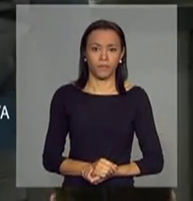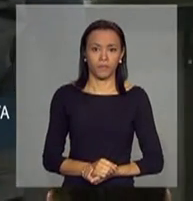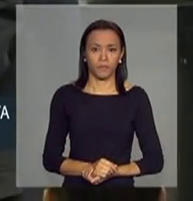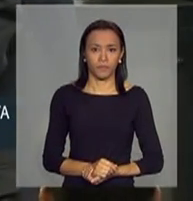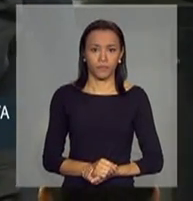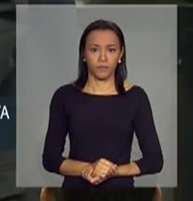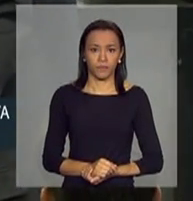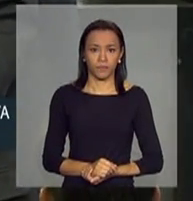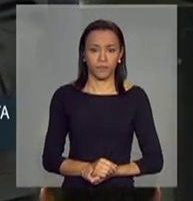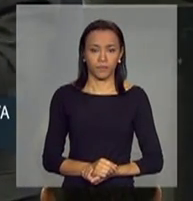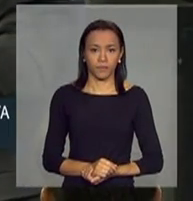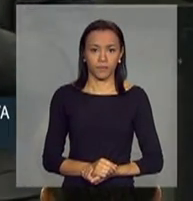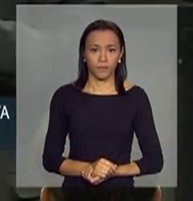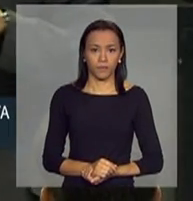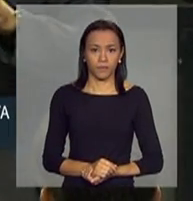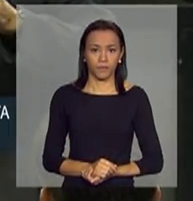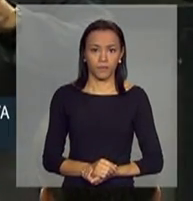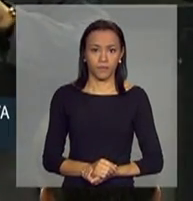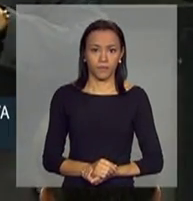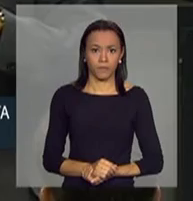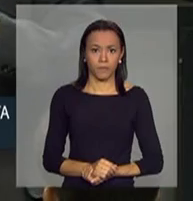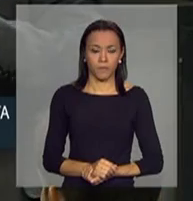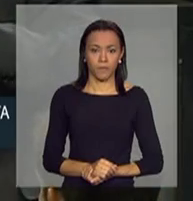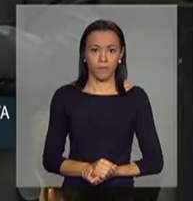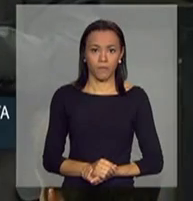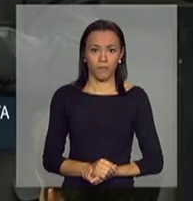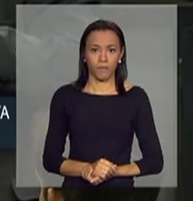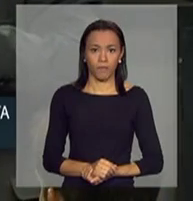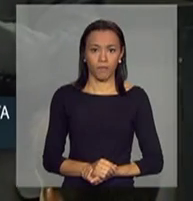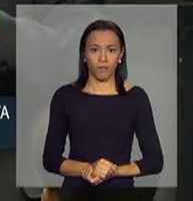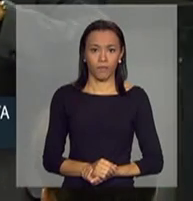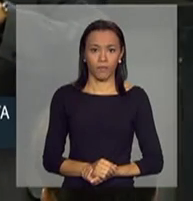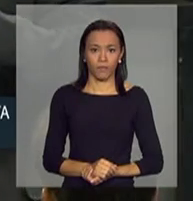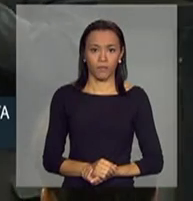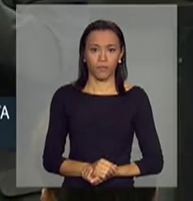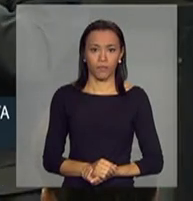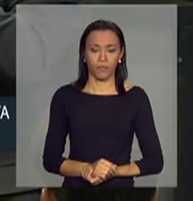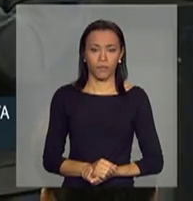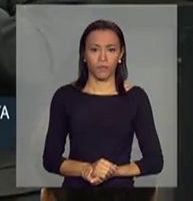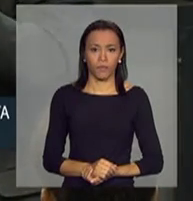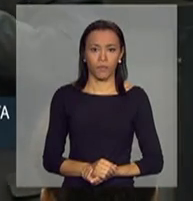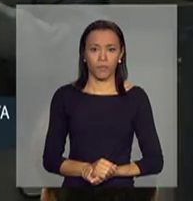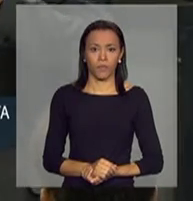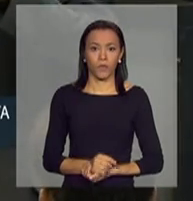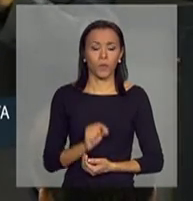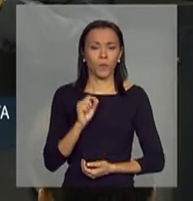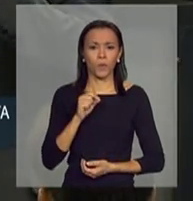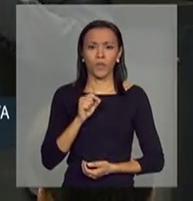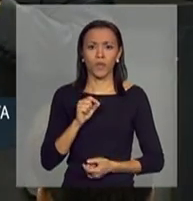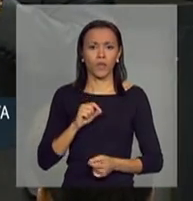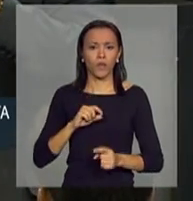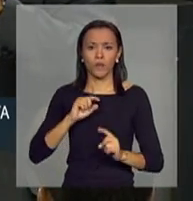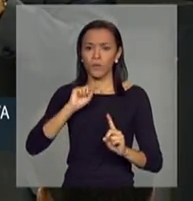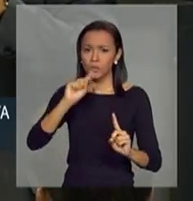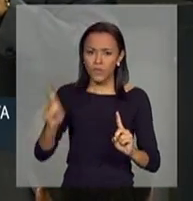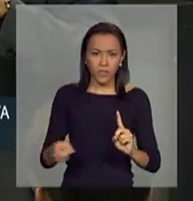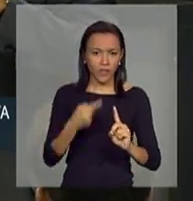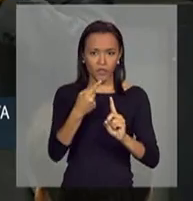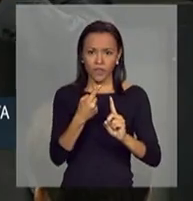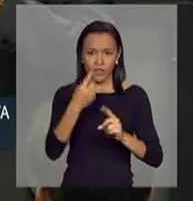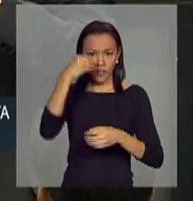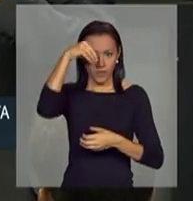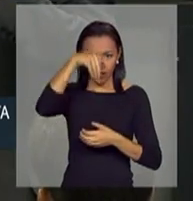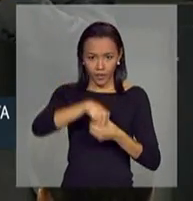Oi? O livro Mapa. Ah, sim. Isso, livro. O desafio não é só para o Planalto, não.